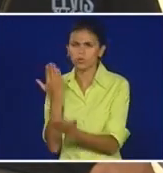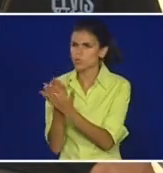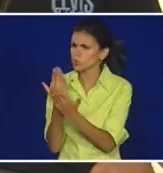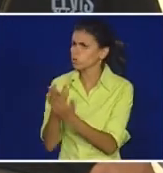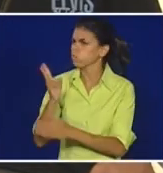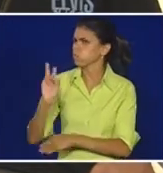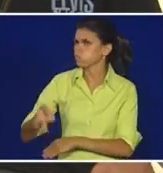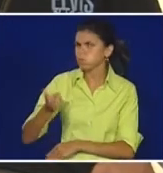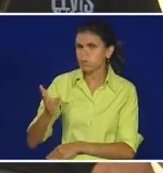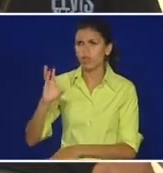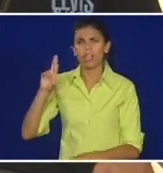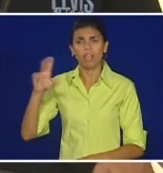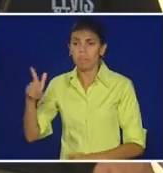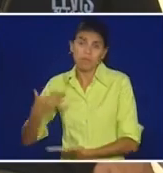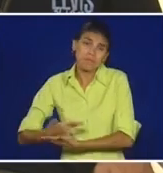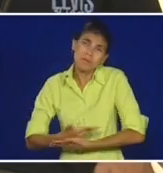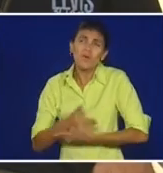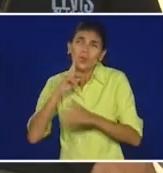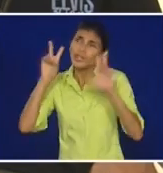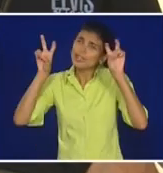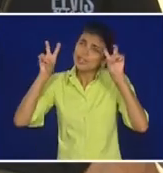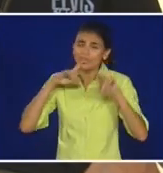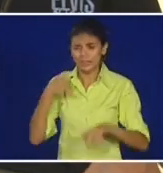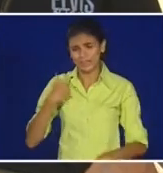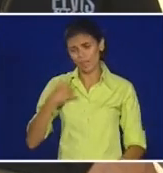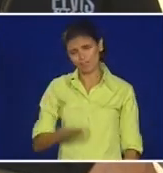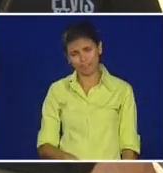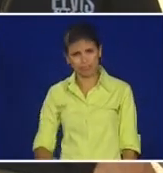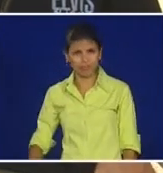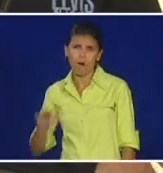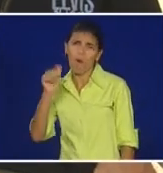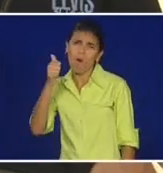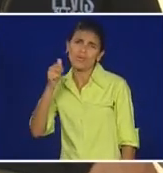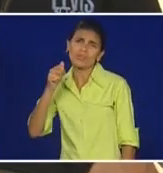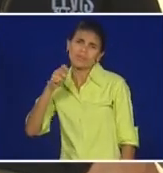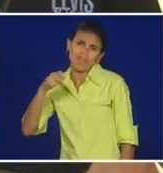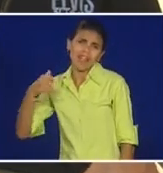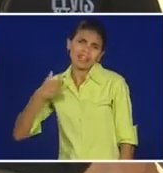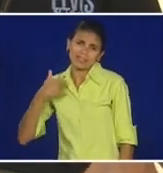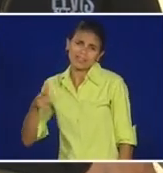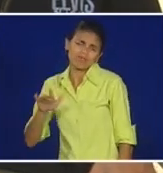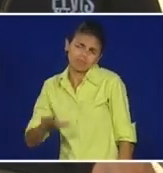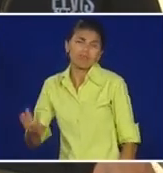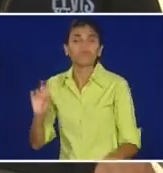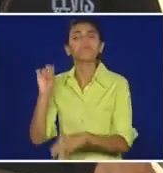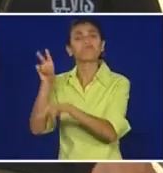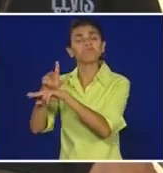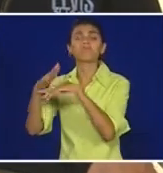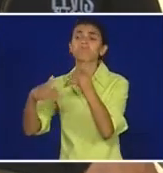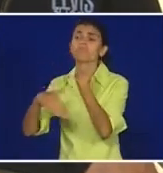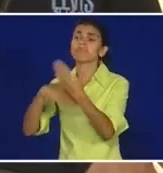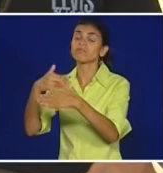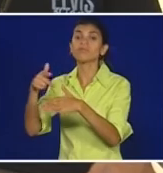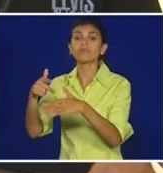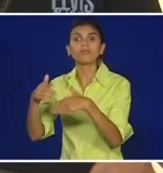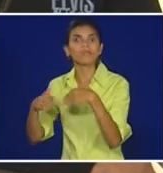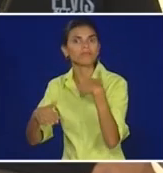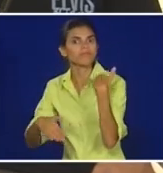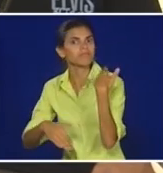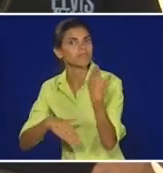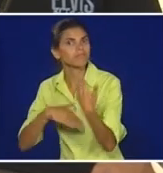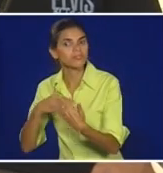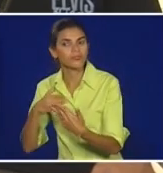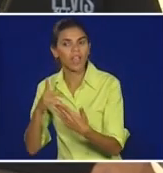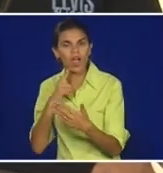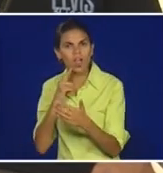bebê praticamente, muito amado dentro da creche, e assim foi. Continuou lá e foi acompanhando os